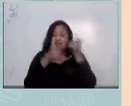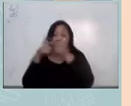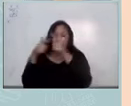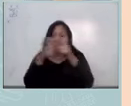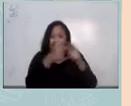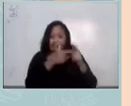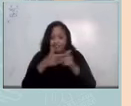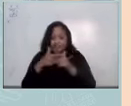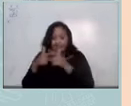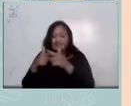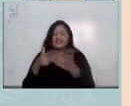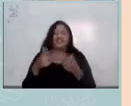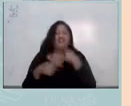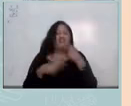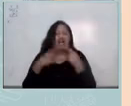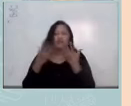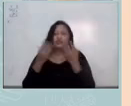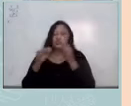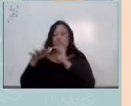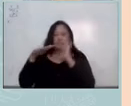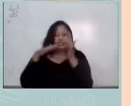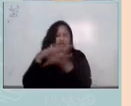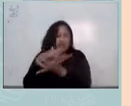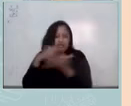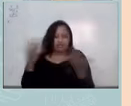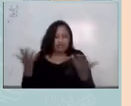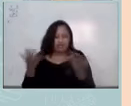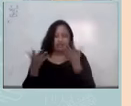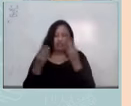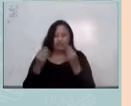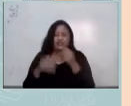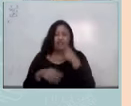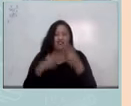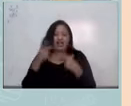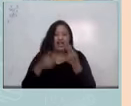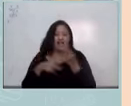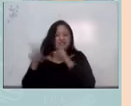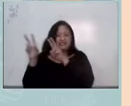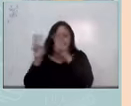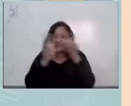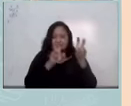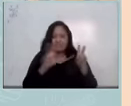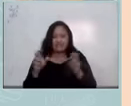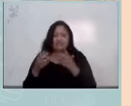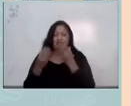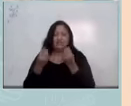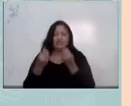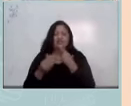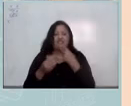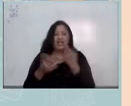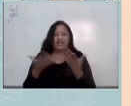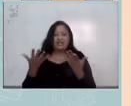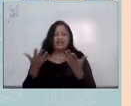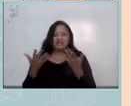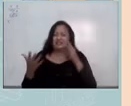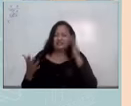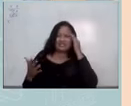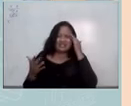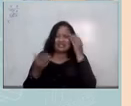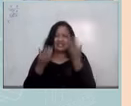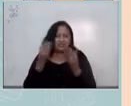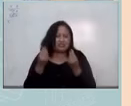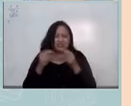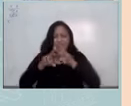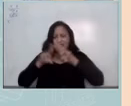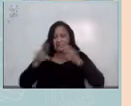né, aí na mídia, é sempre muito falado, né, esses termos são sempre muito falados, e muitas vezes a gente não entende muito a diferença.